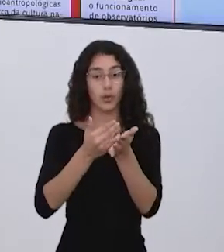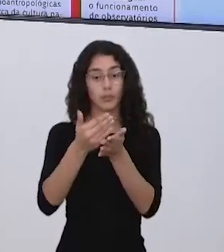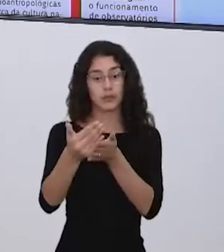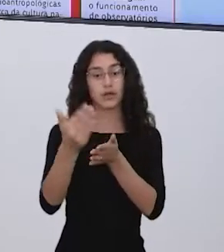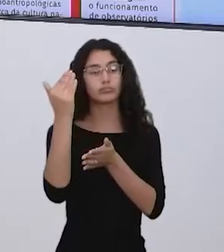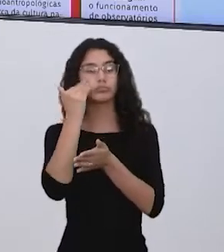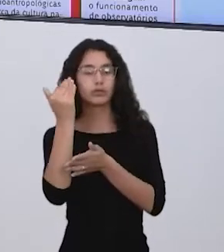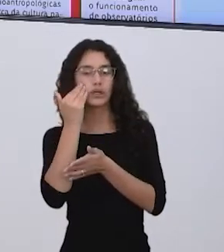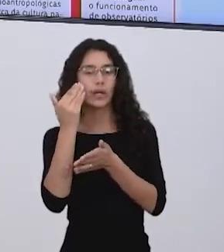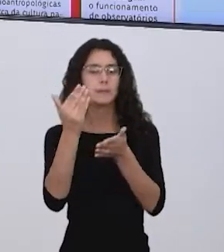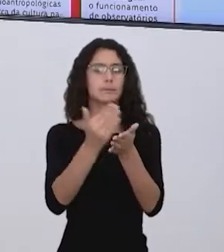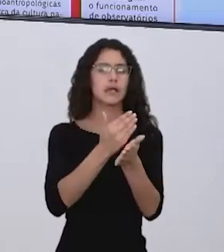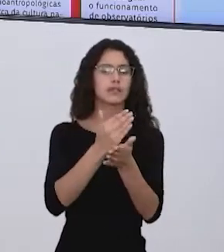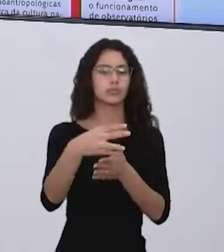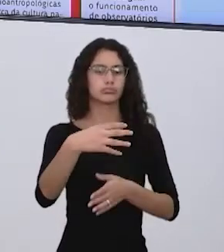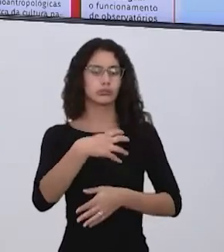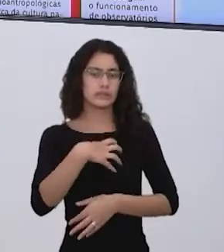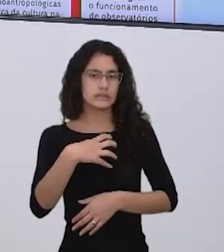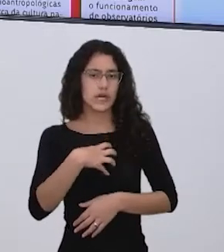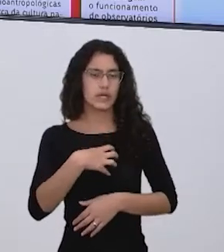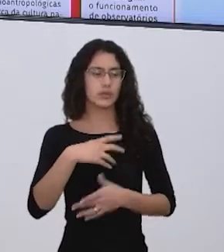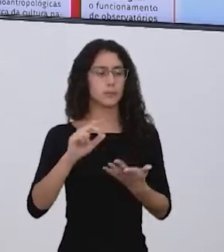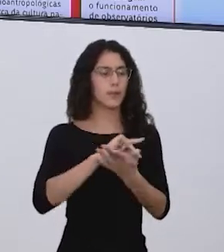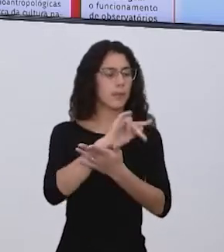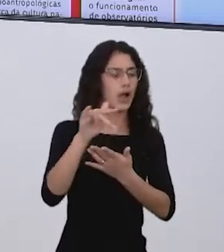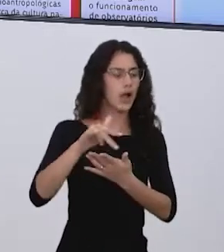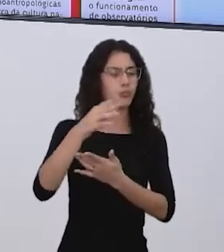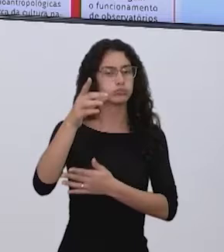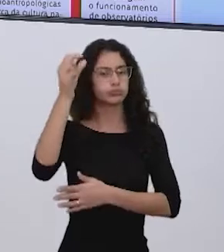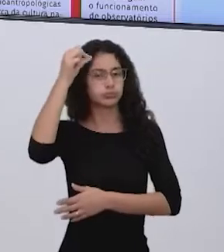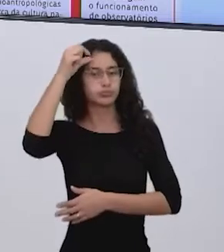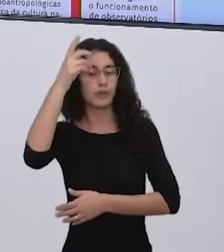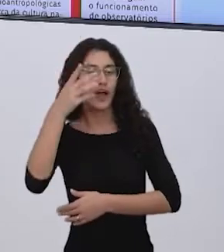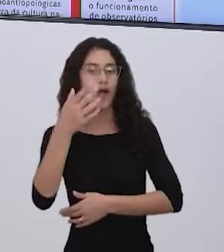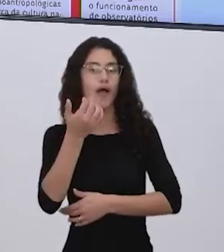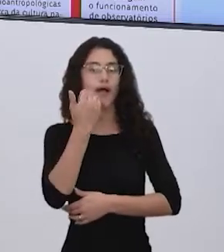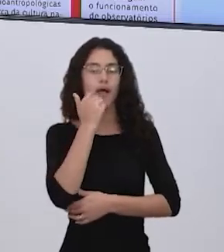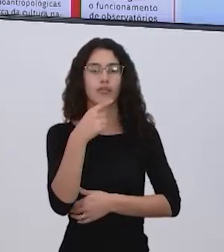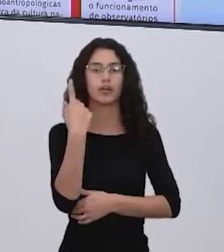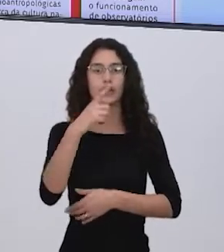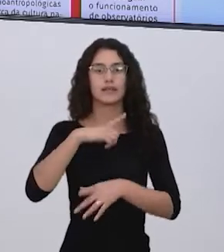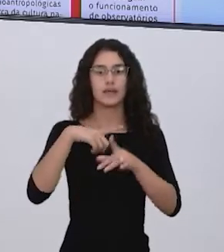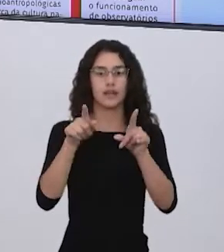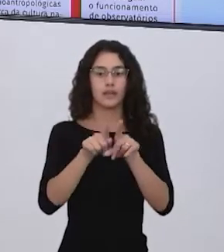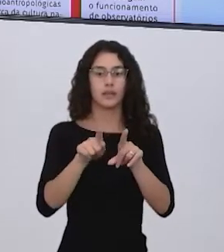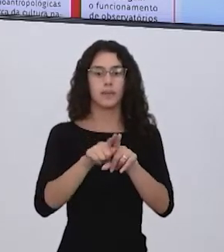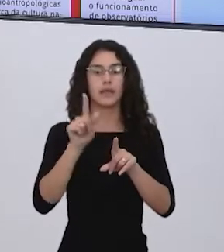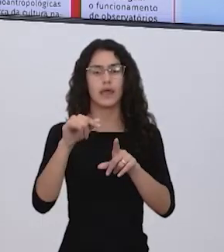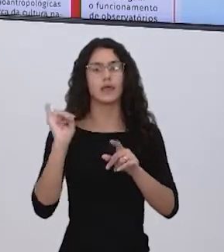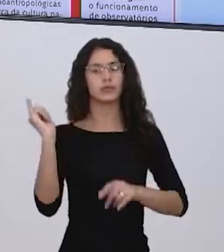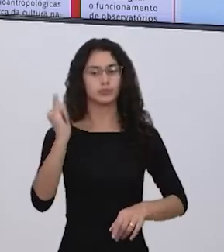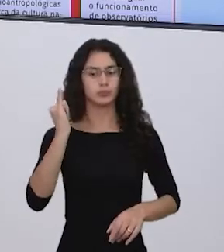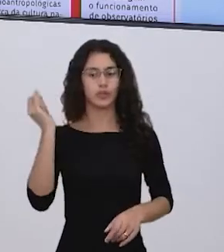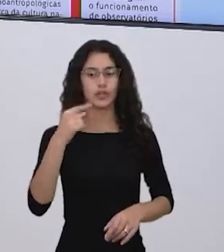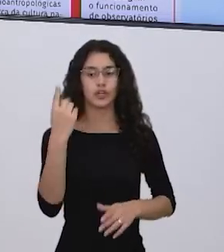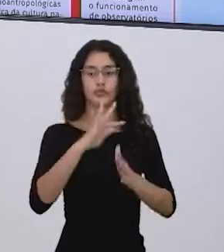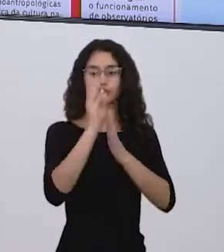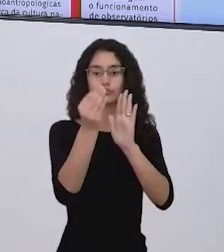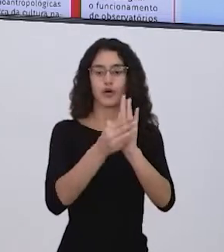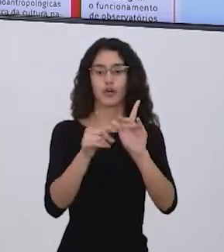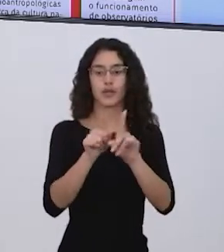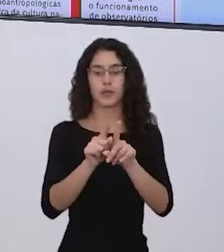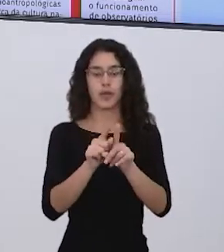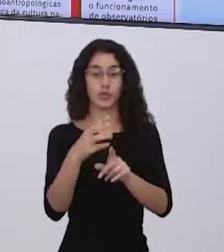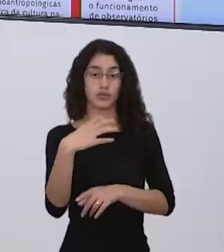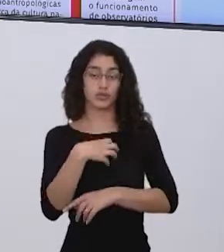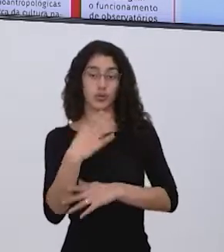começarem a entender essa divisão do senso comum para o conhecimento científico, que é muito importante, a gente até viu isso não